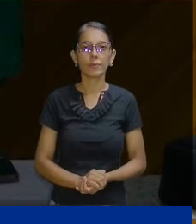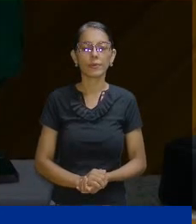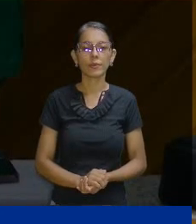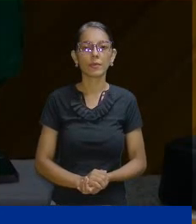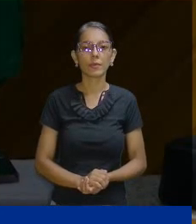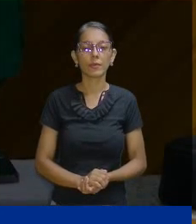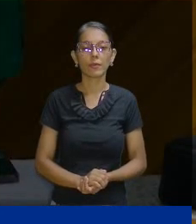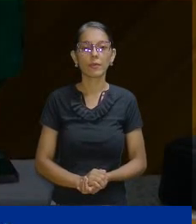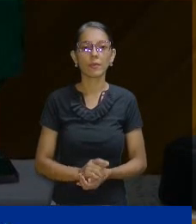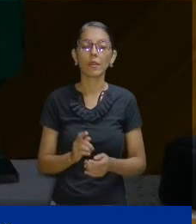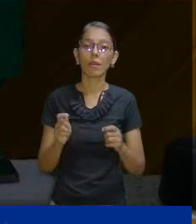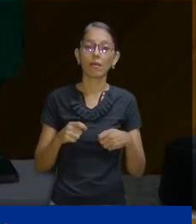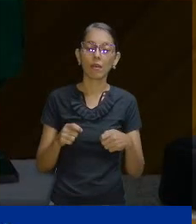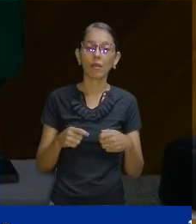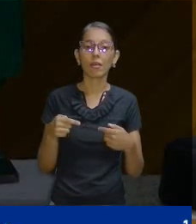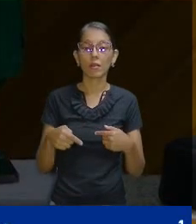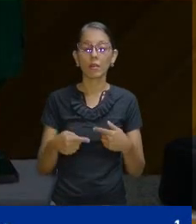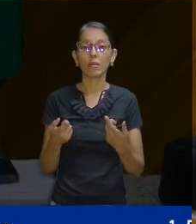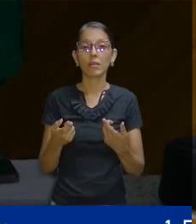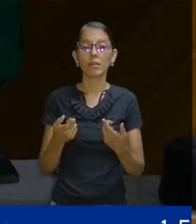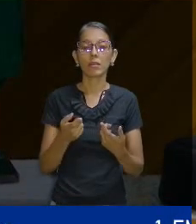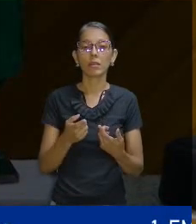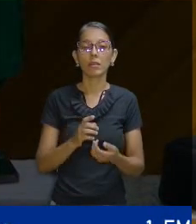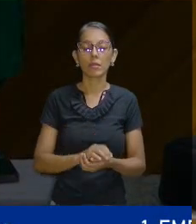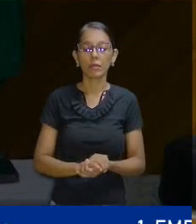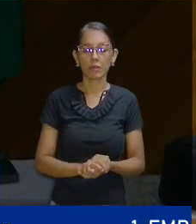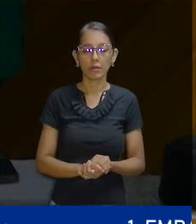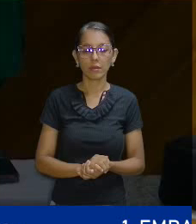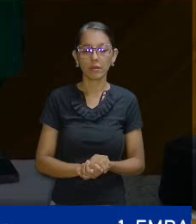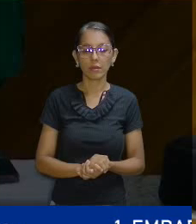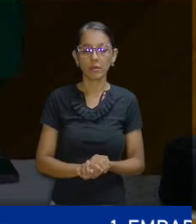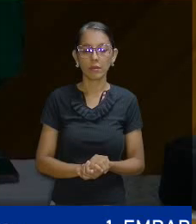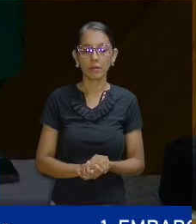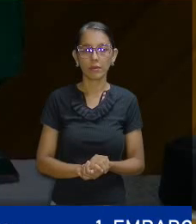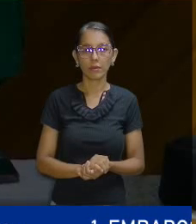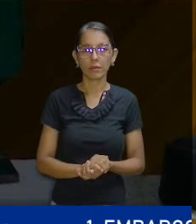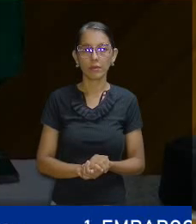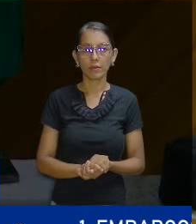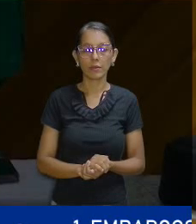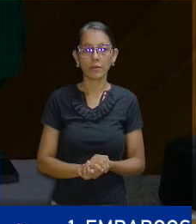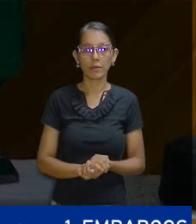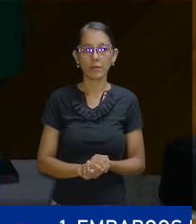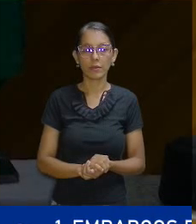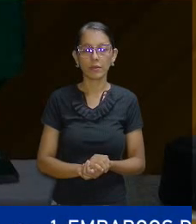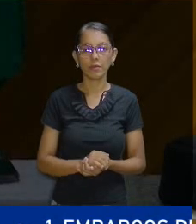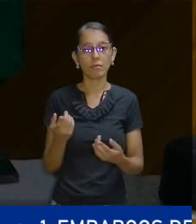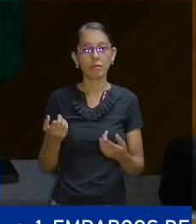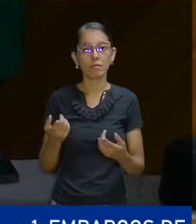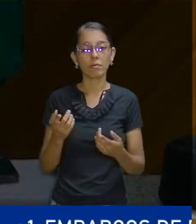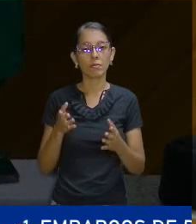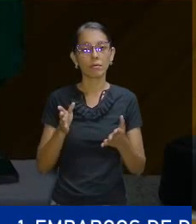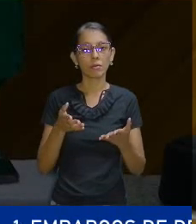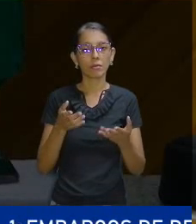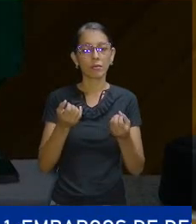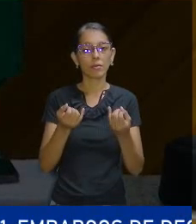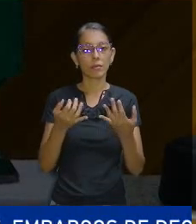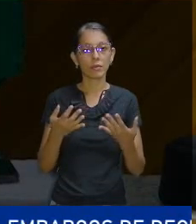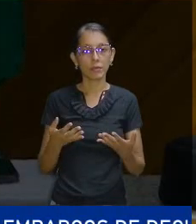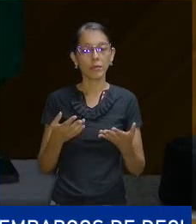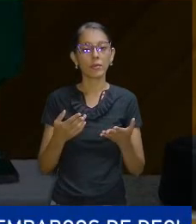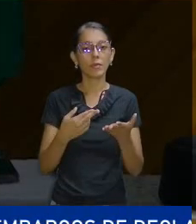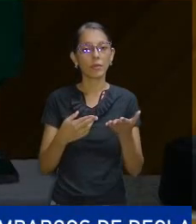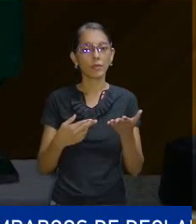matéria muito bem debatida nessa corte, então entendo que a peça exordial é suficiente para